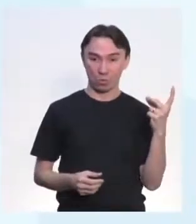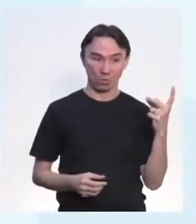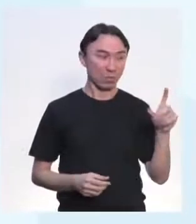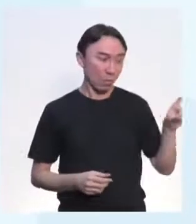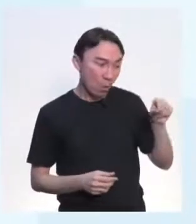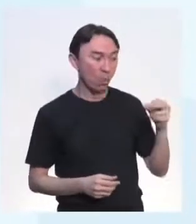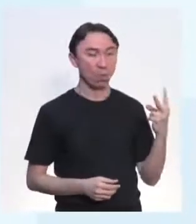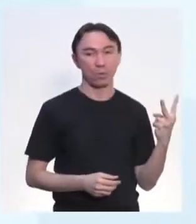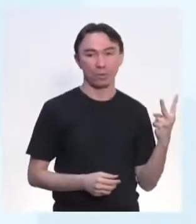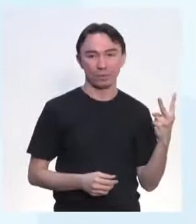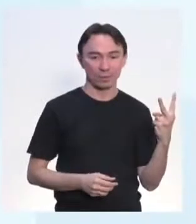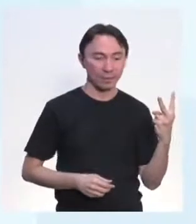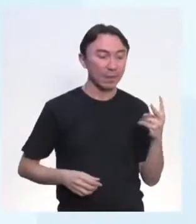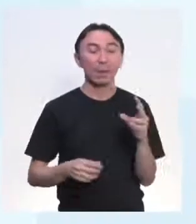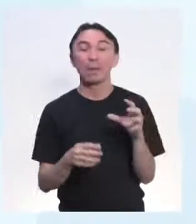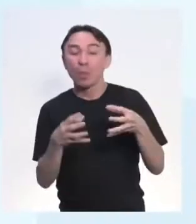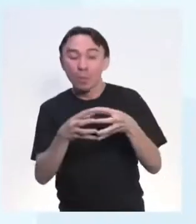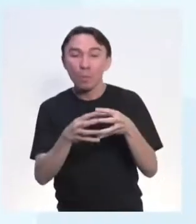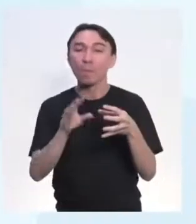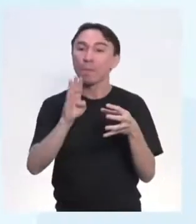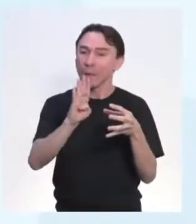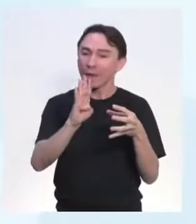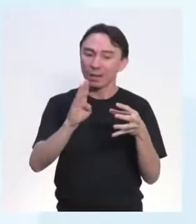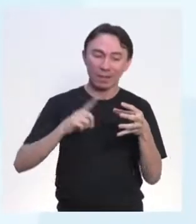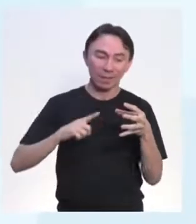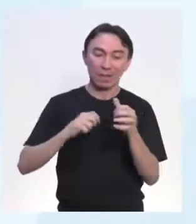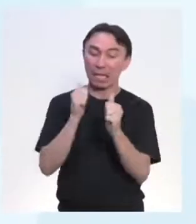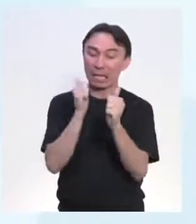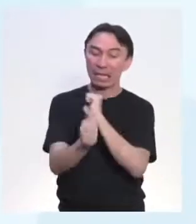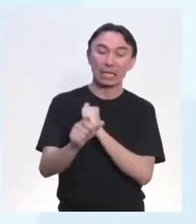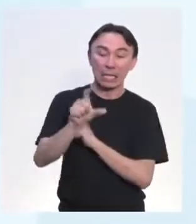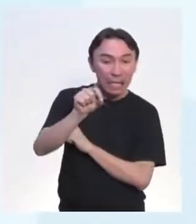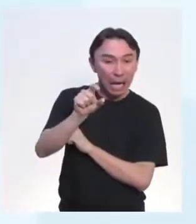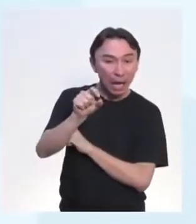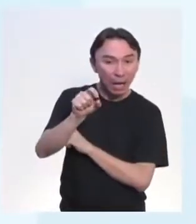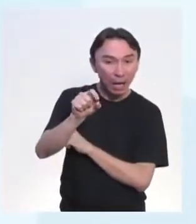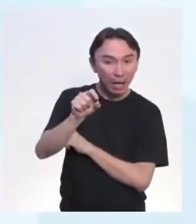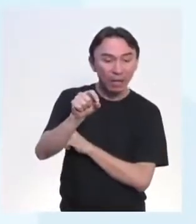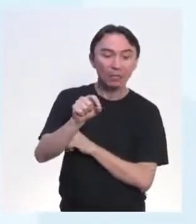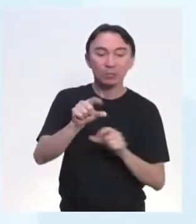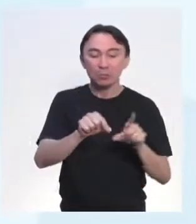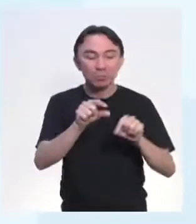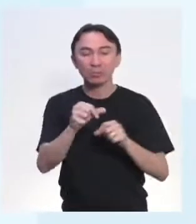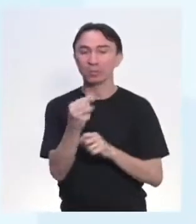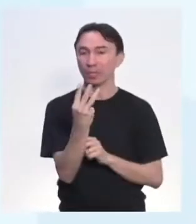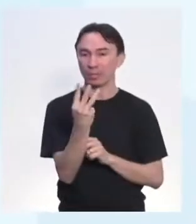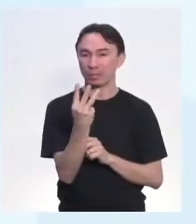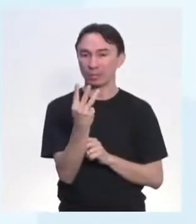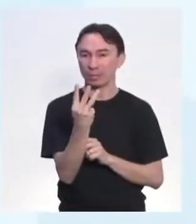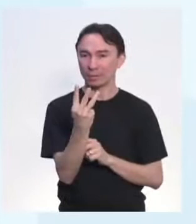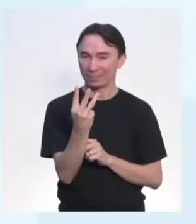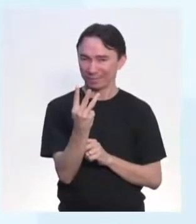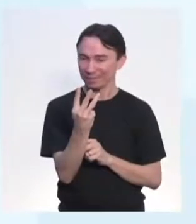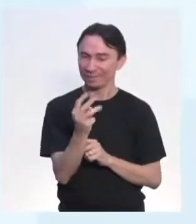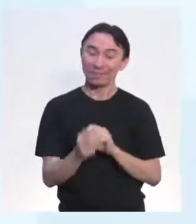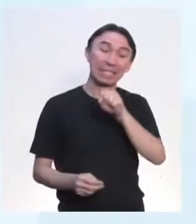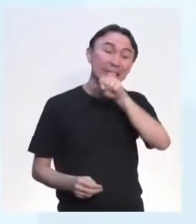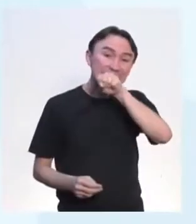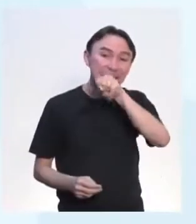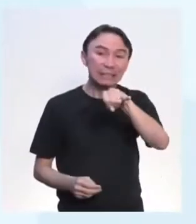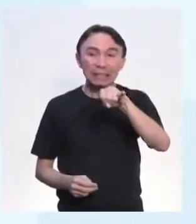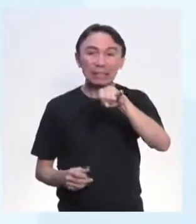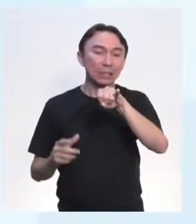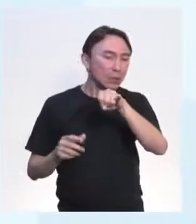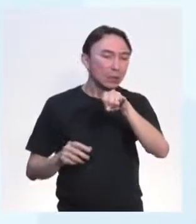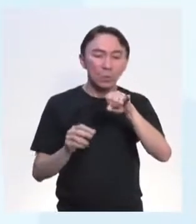B, que tem 10 atletas, cederá 3 para a seleção. Se todos os atletas